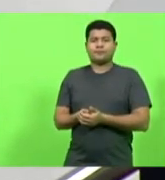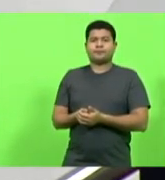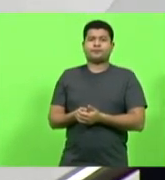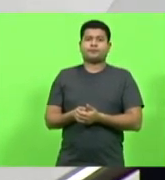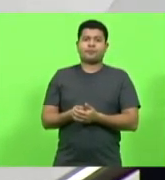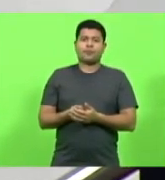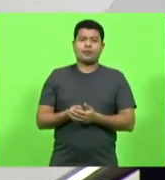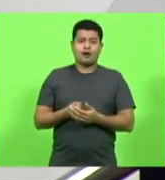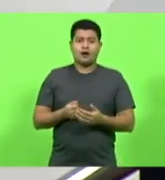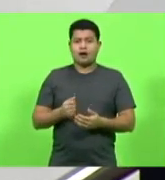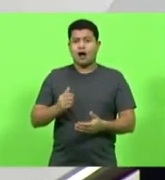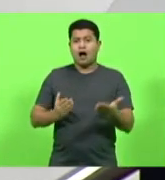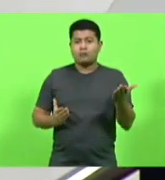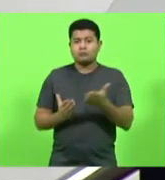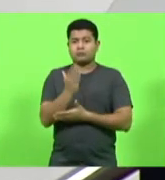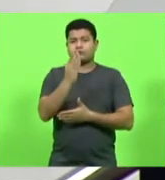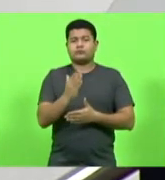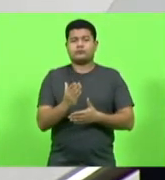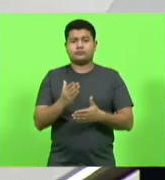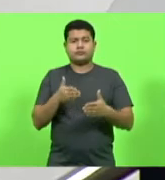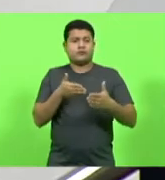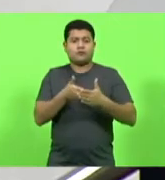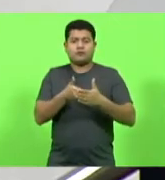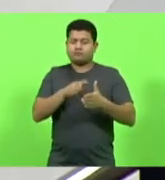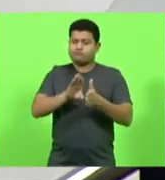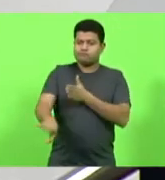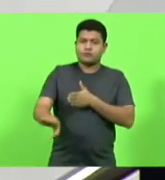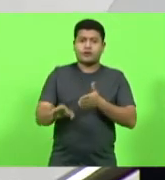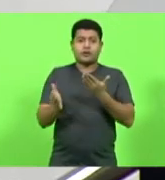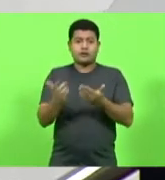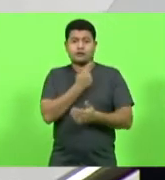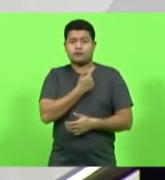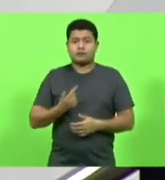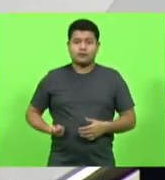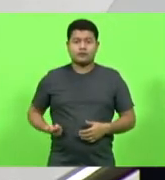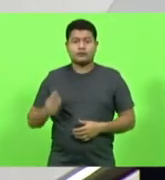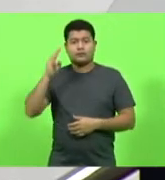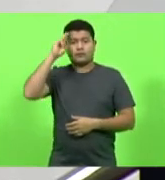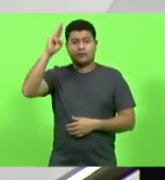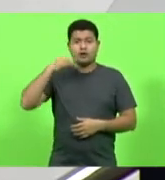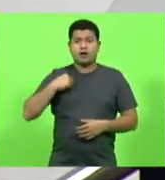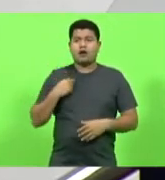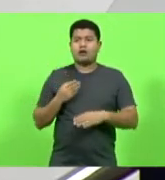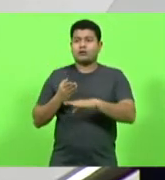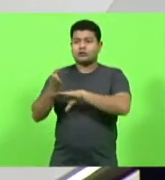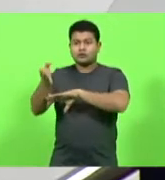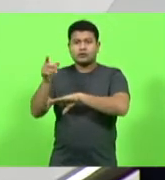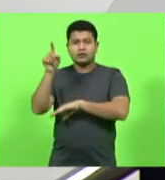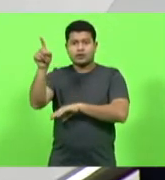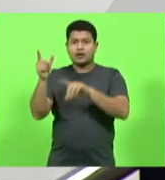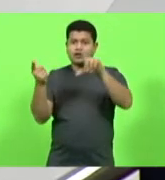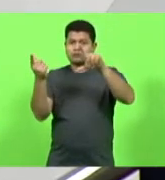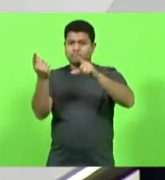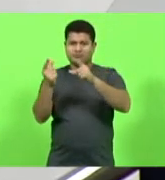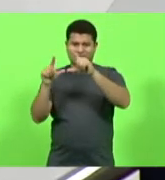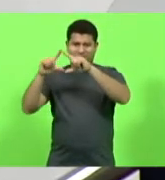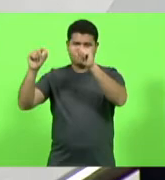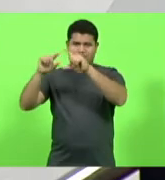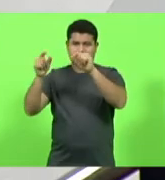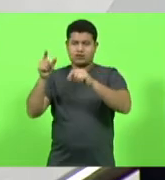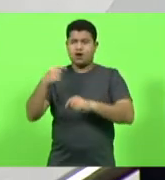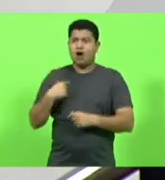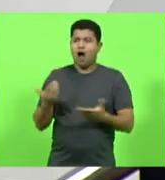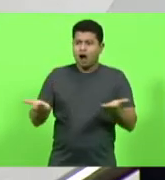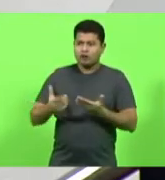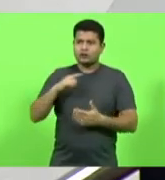de derrubarmos esse veto, para que o governador Carlos Moisés possa ir a Brasília e dizer assim, está aqui o dinheiro.